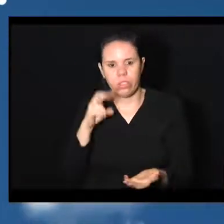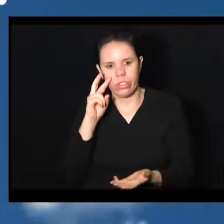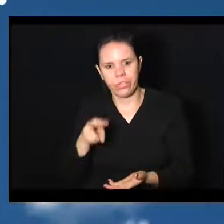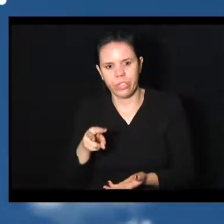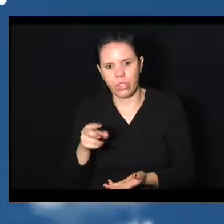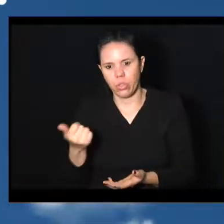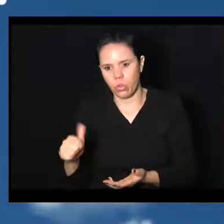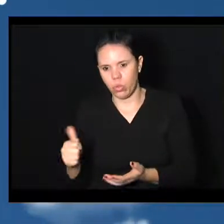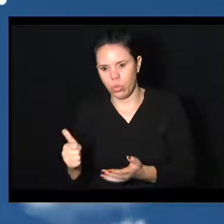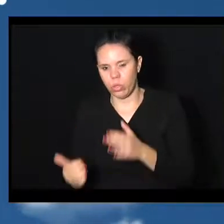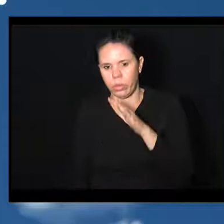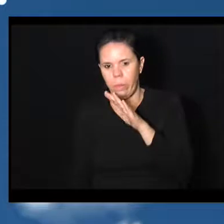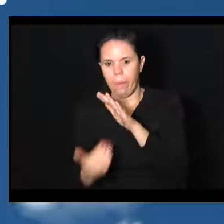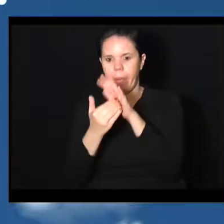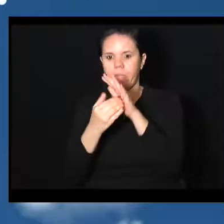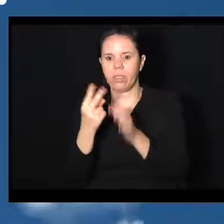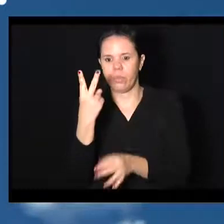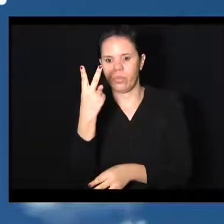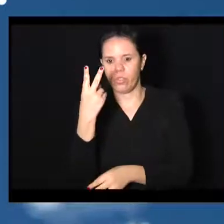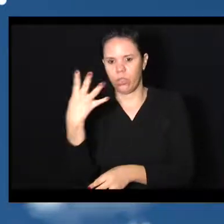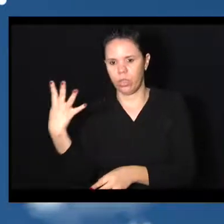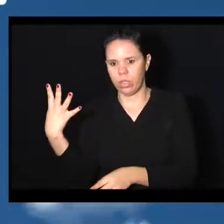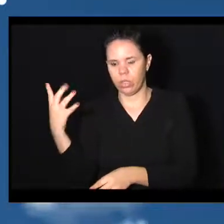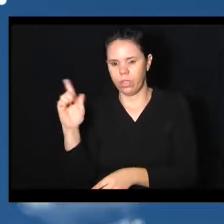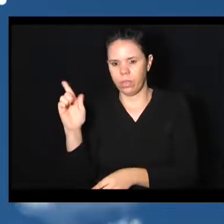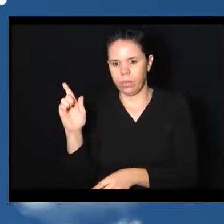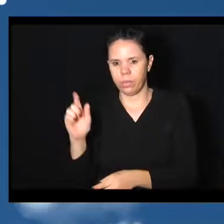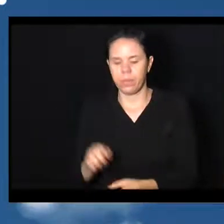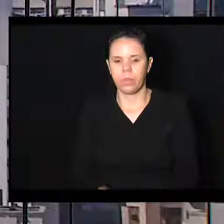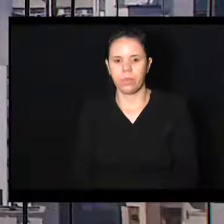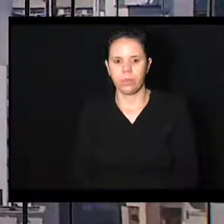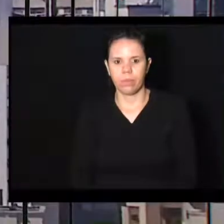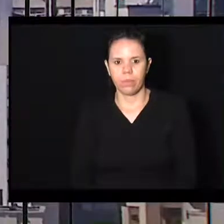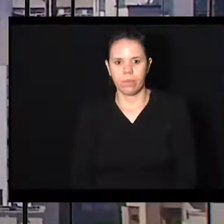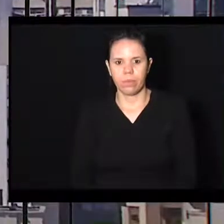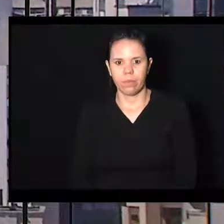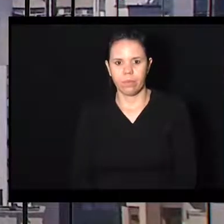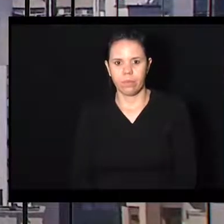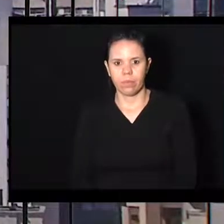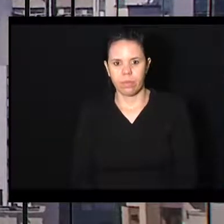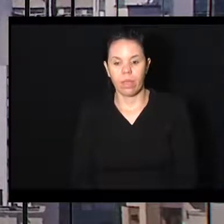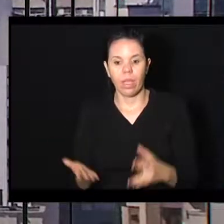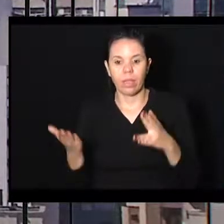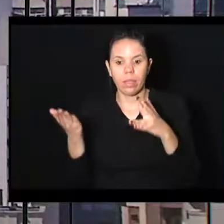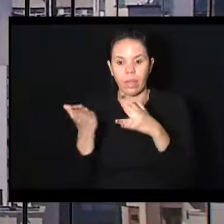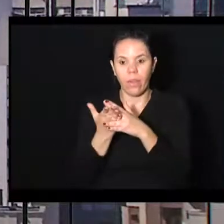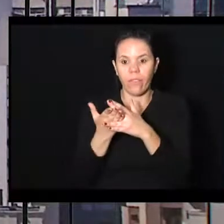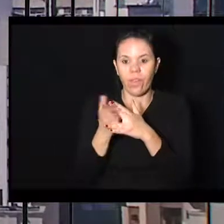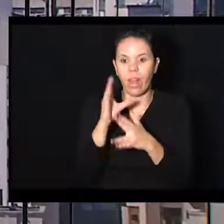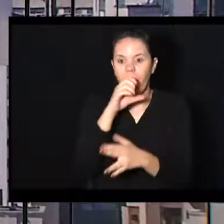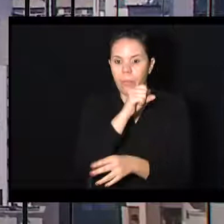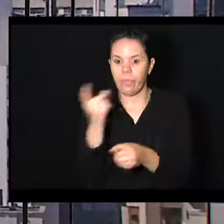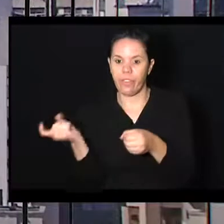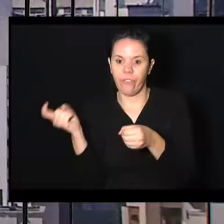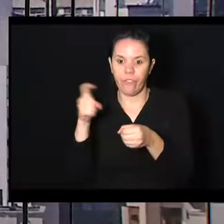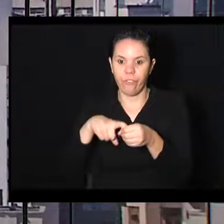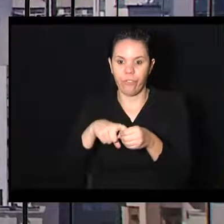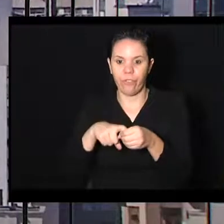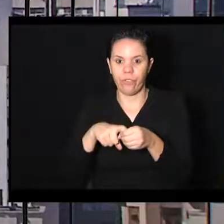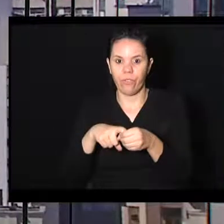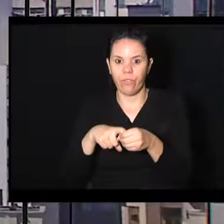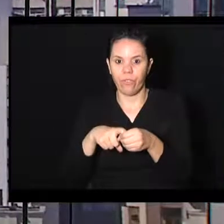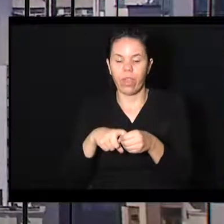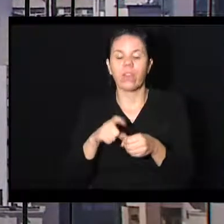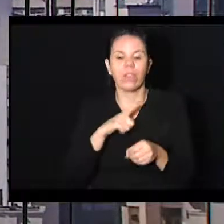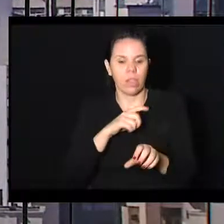de 11 graus e máxima de 24. Vamos fazer um rápido intervalo e na volta. Quadro